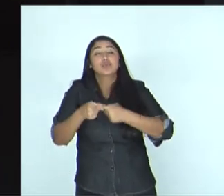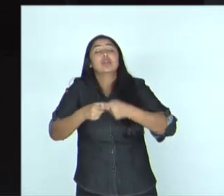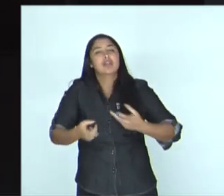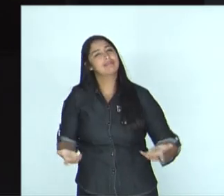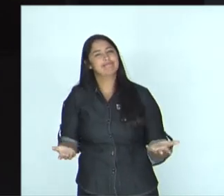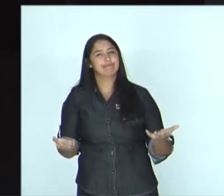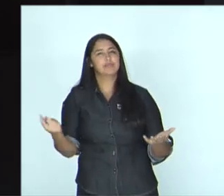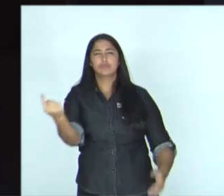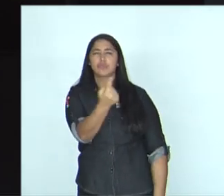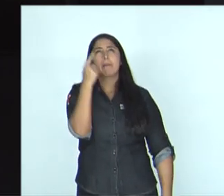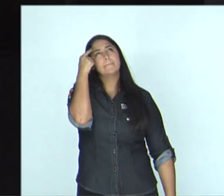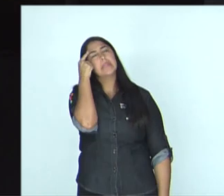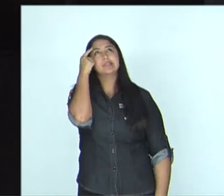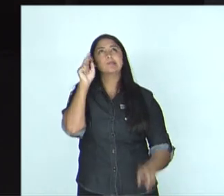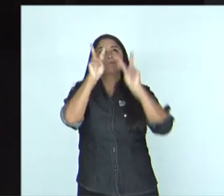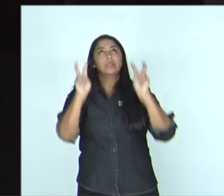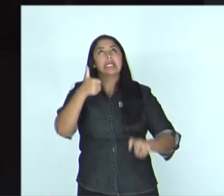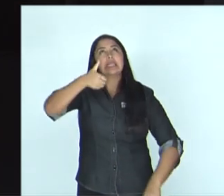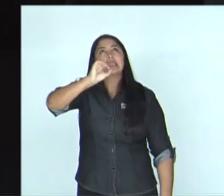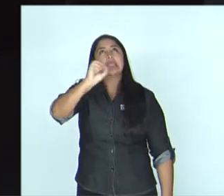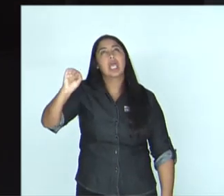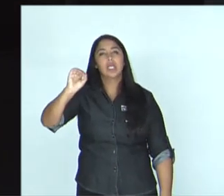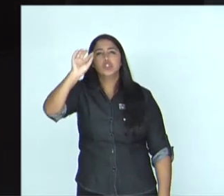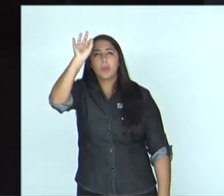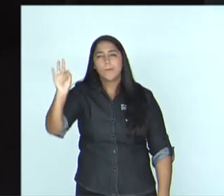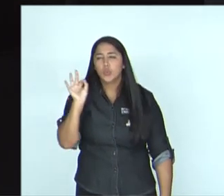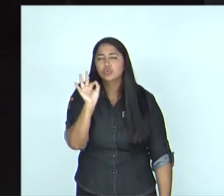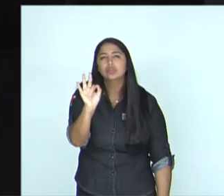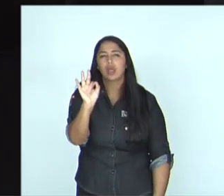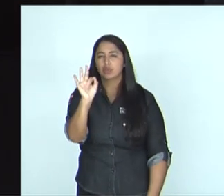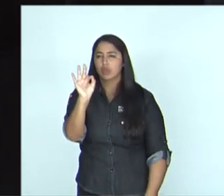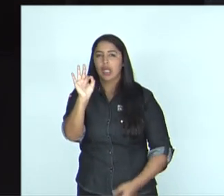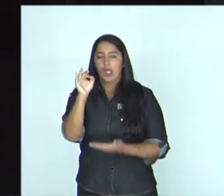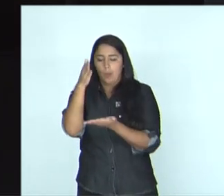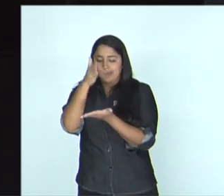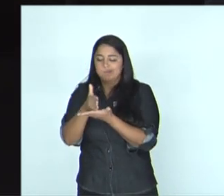Deus? 10% de tudo que eu ganho deve ser devolvido ao Senhor.